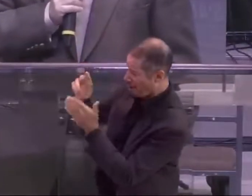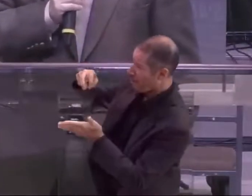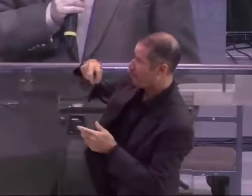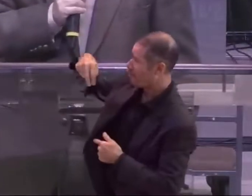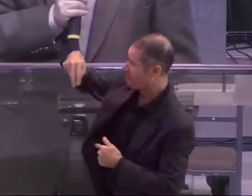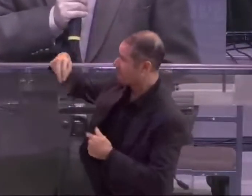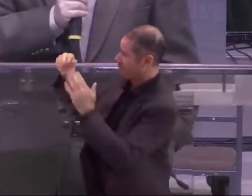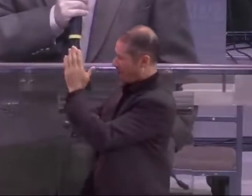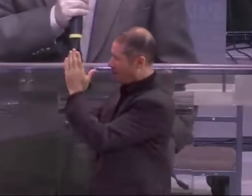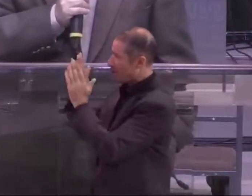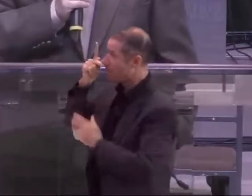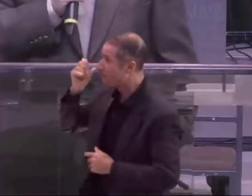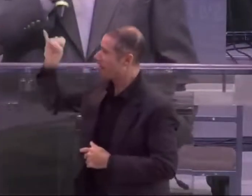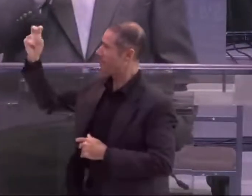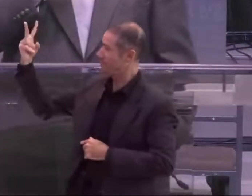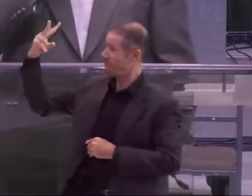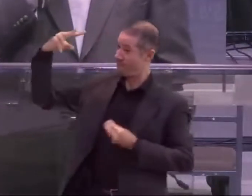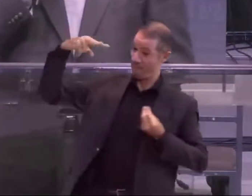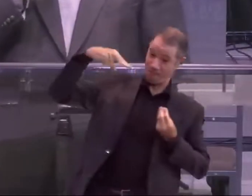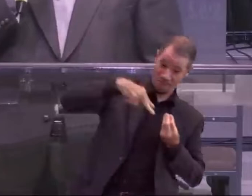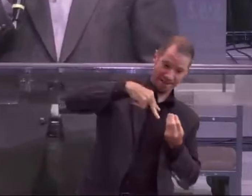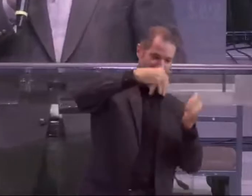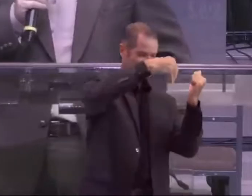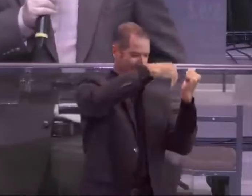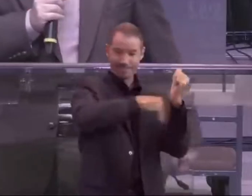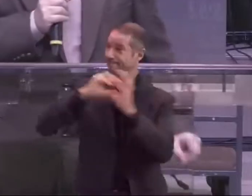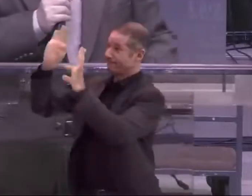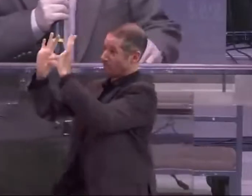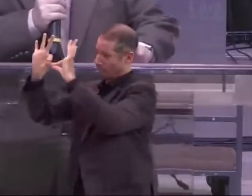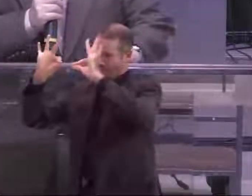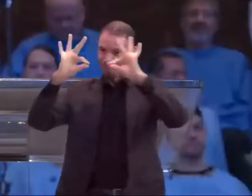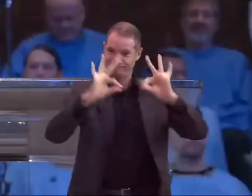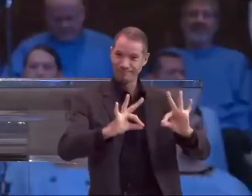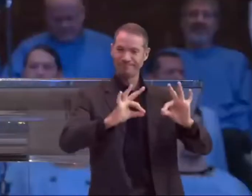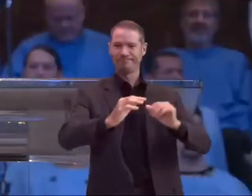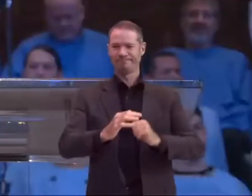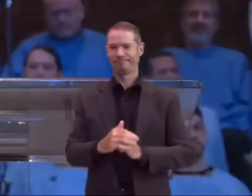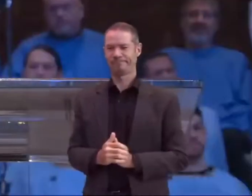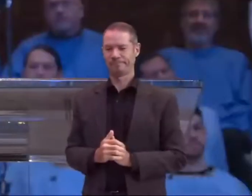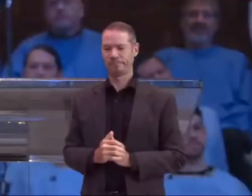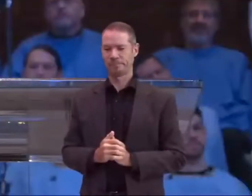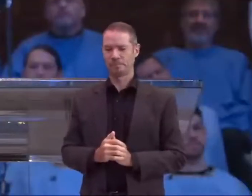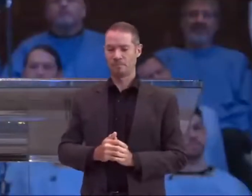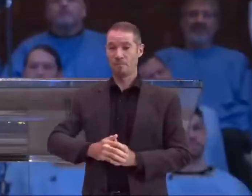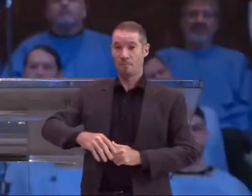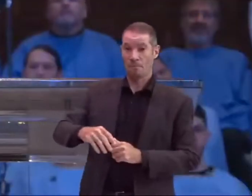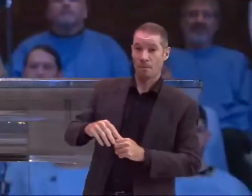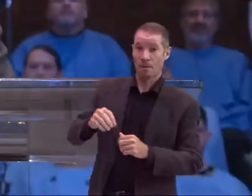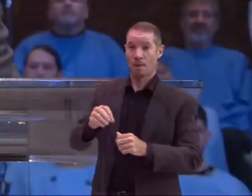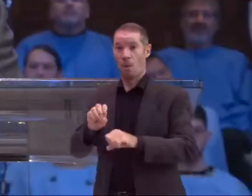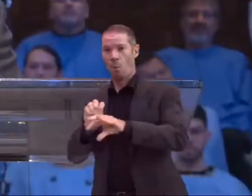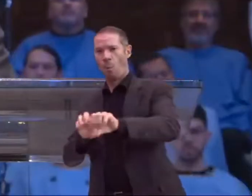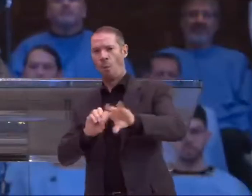secreto, e então seu pai que vê em secreto o recompensará. As palavras de Jesus não